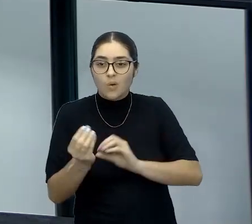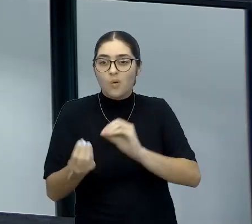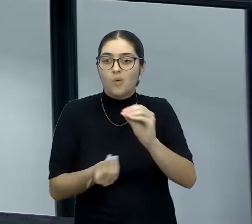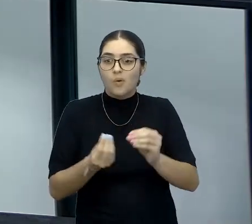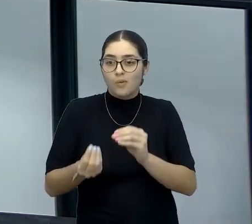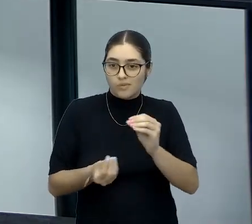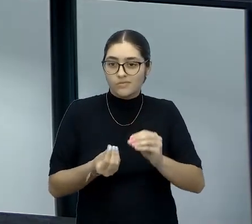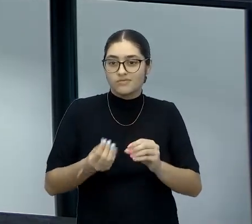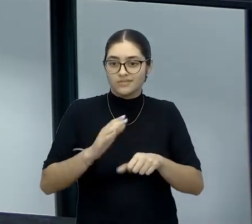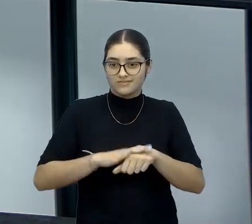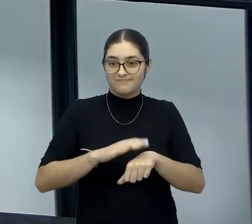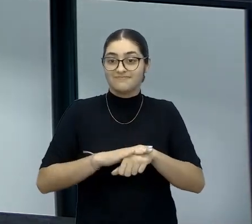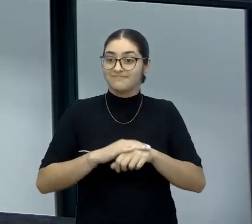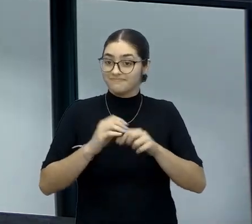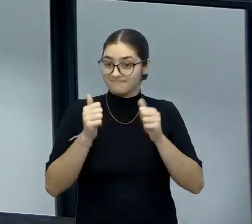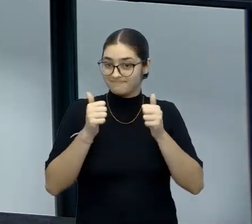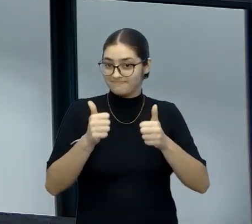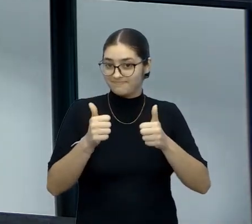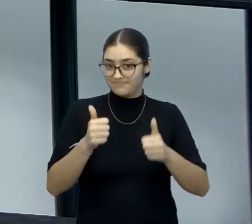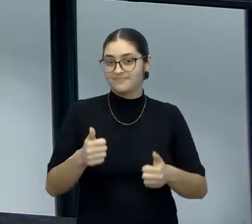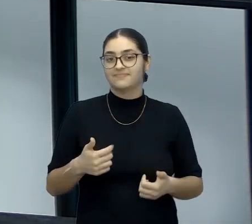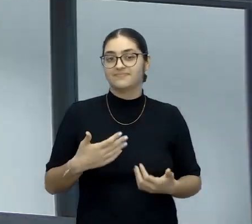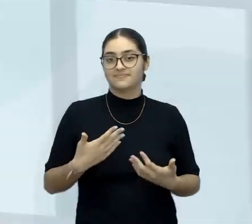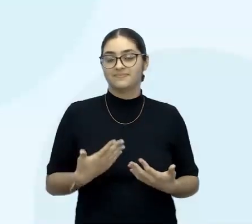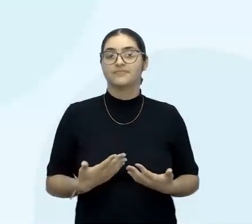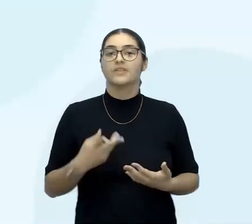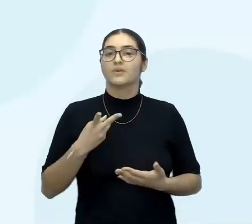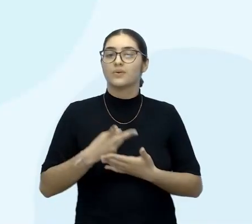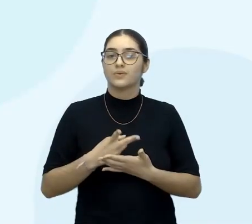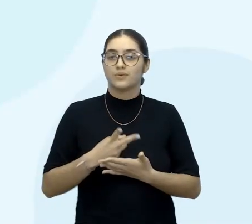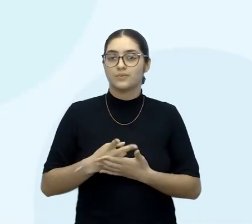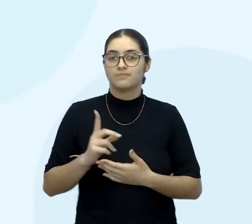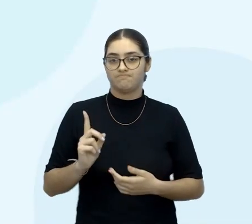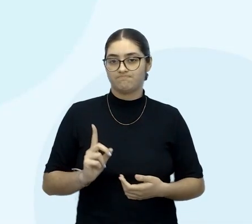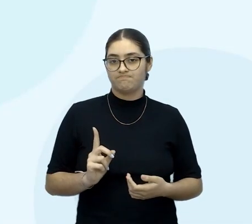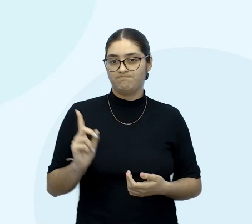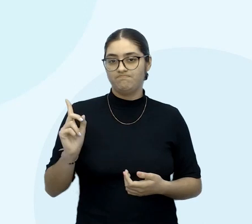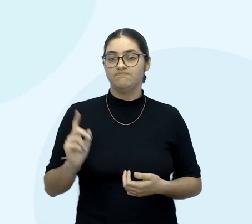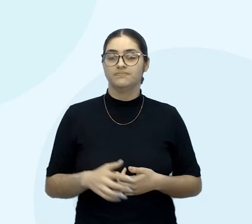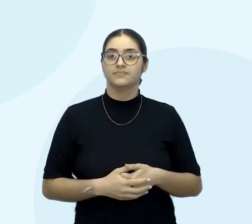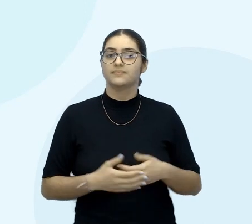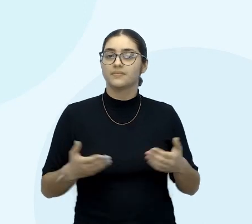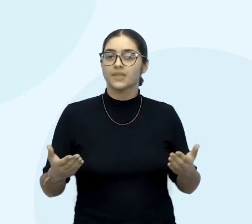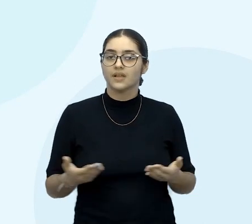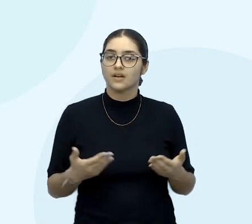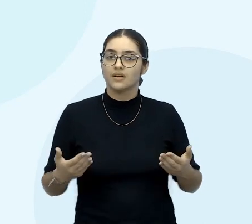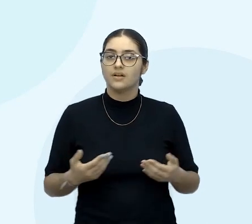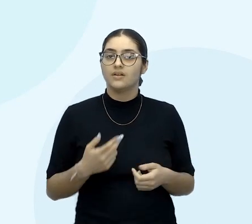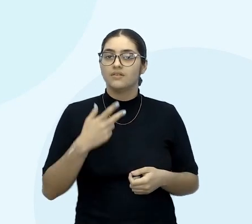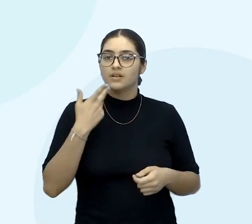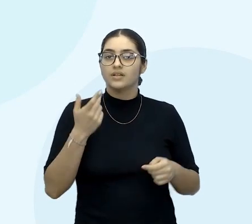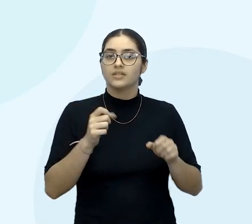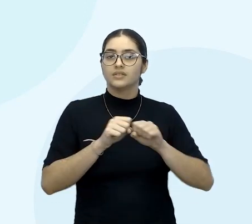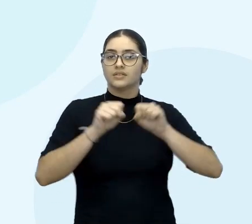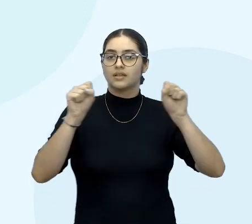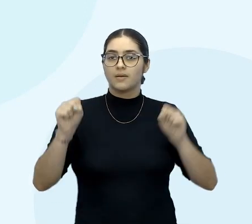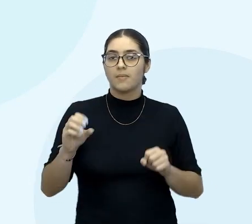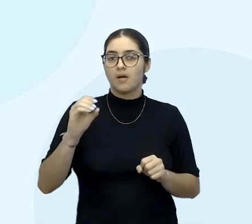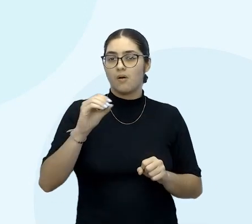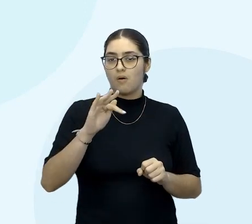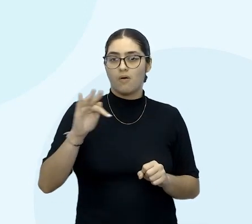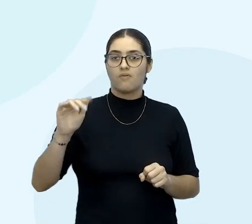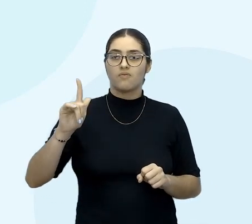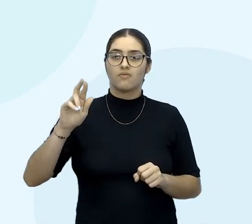necessários. Tudo bem? Então, continuando aqui. Agora eu vou falar do sistema off-grid,